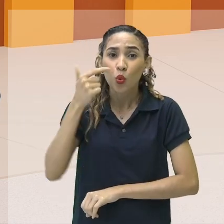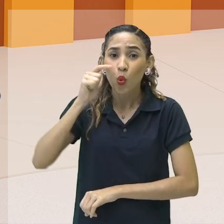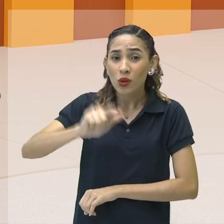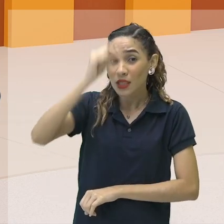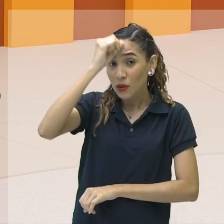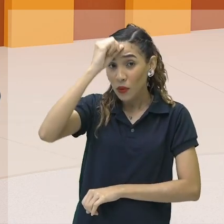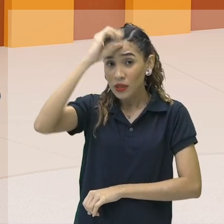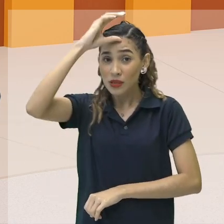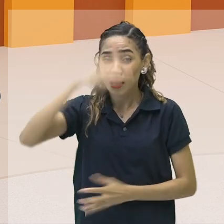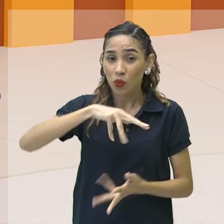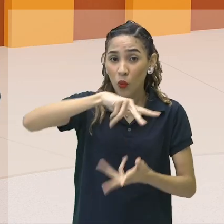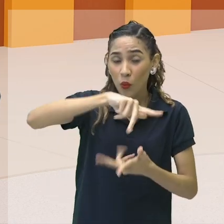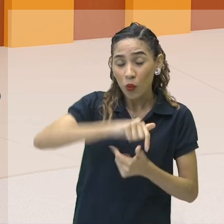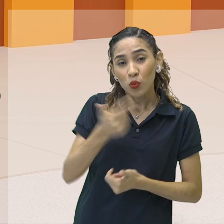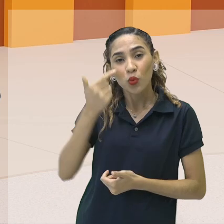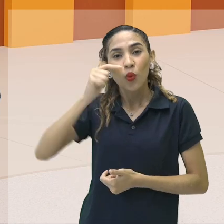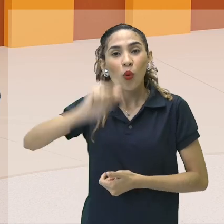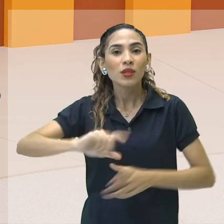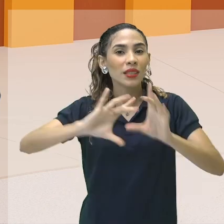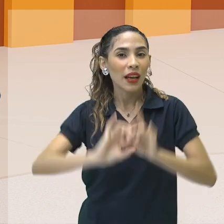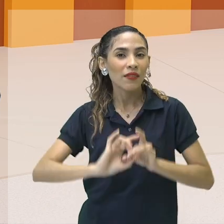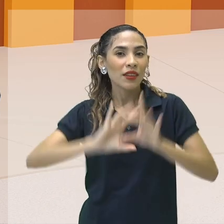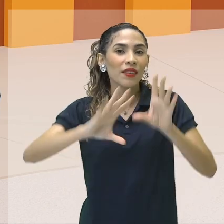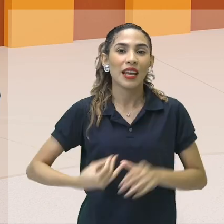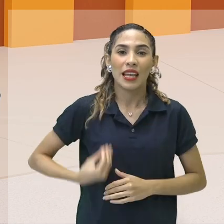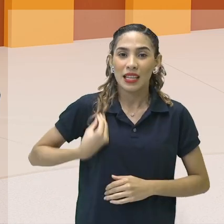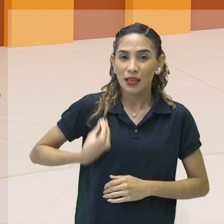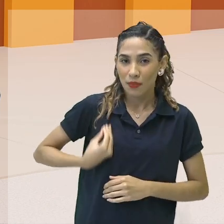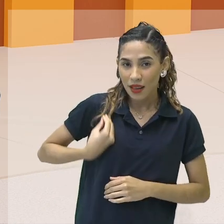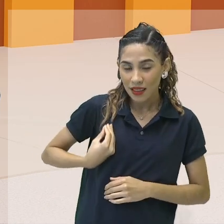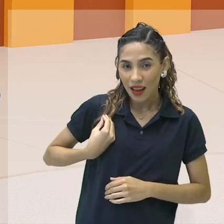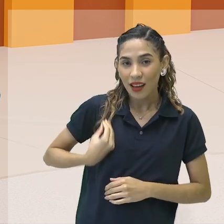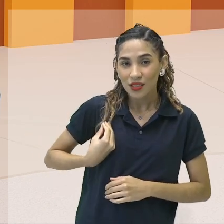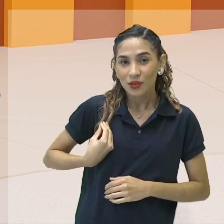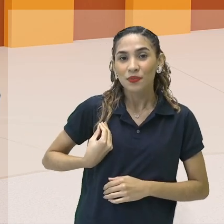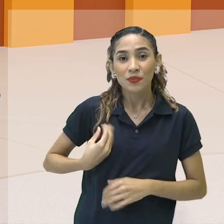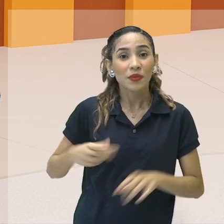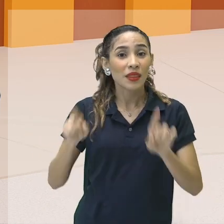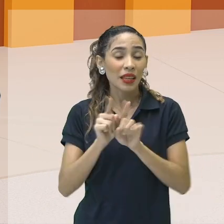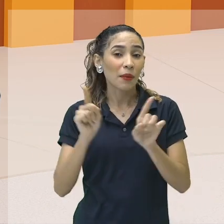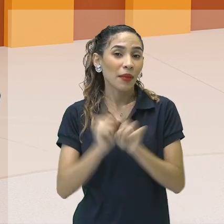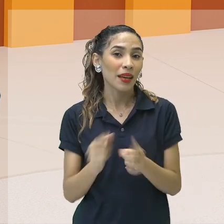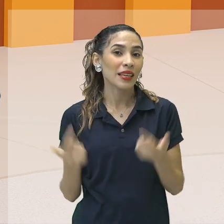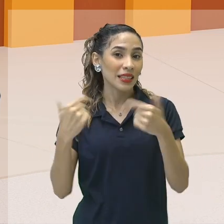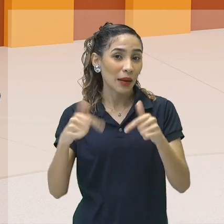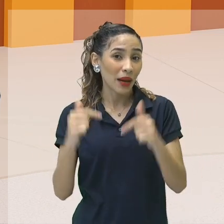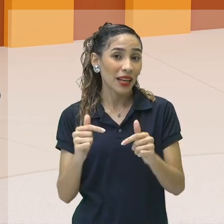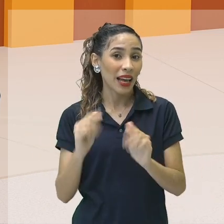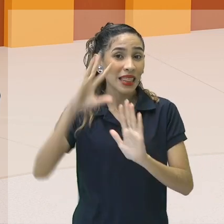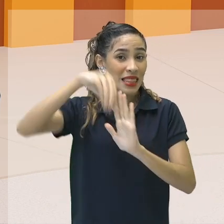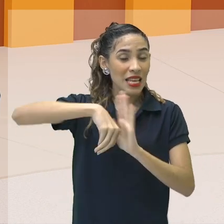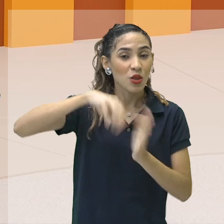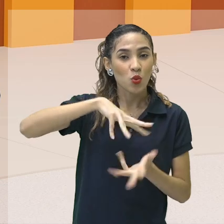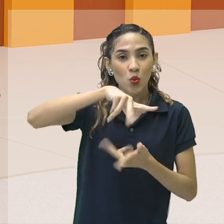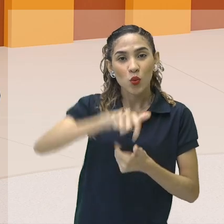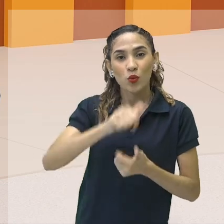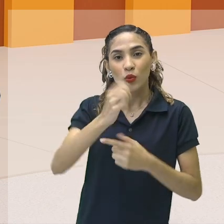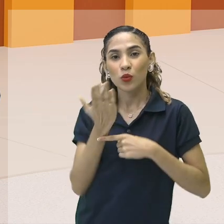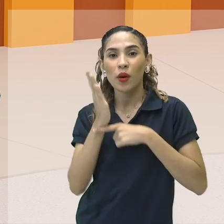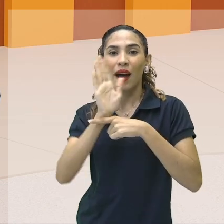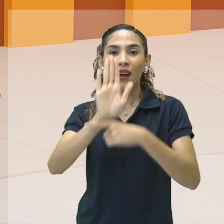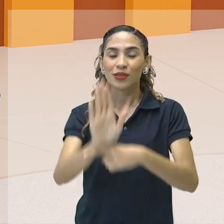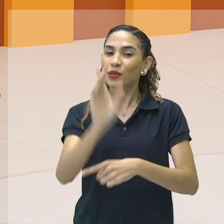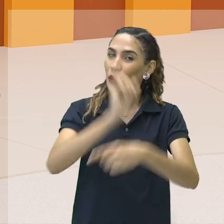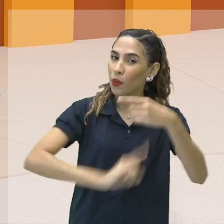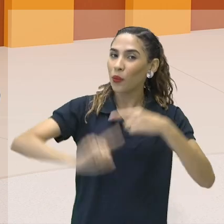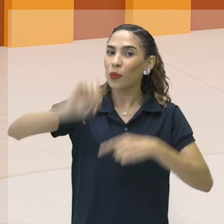consciência da liberdade que ele tem de existir e de trabalhar nesse mundo, ajudando a transformar esse